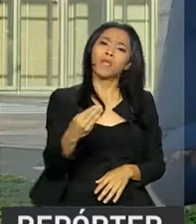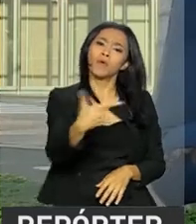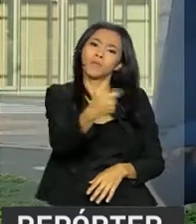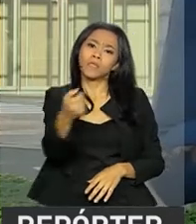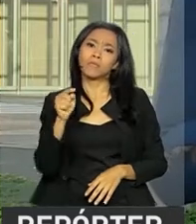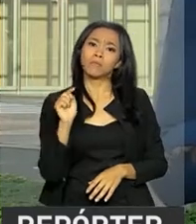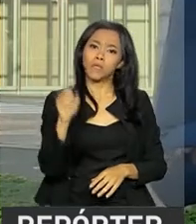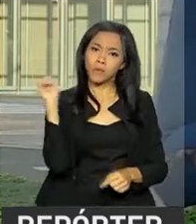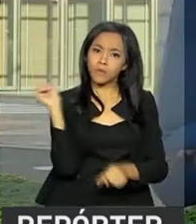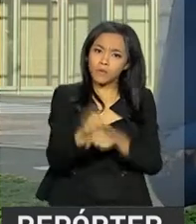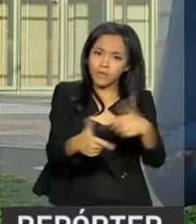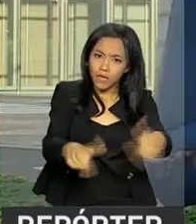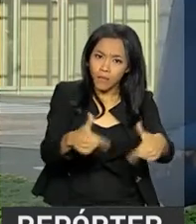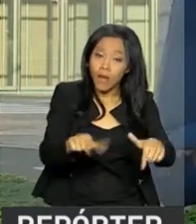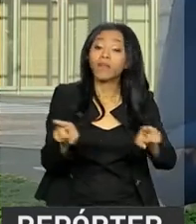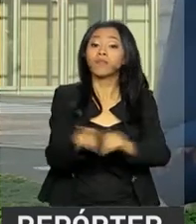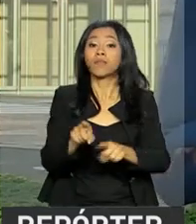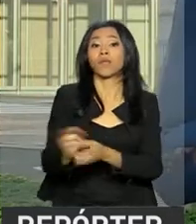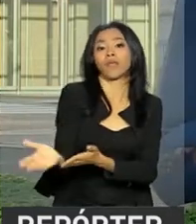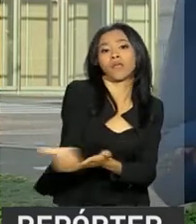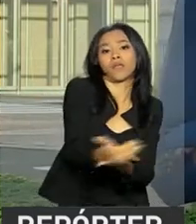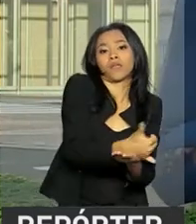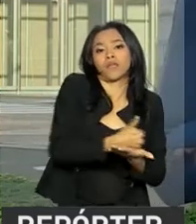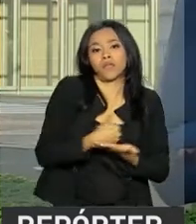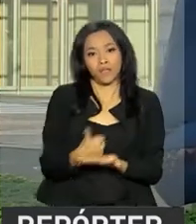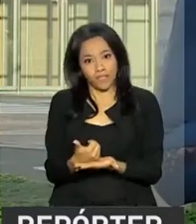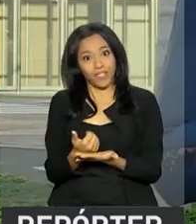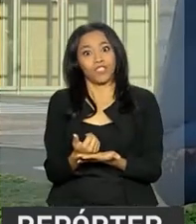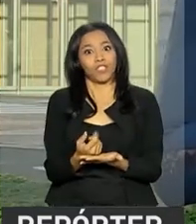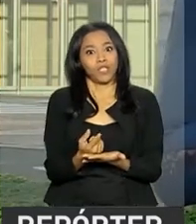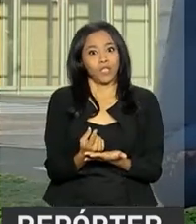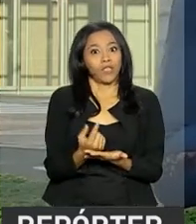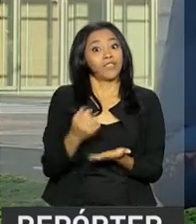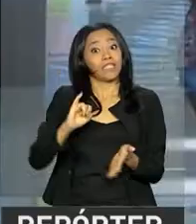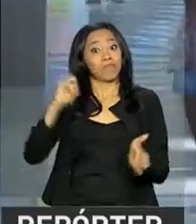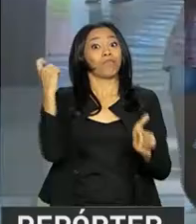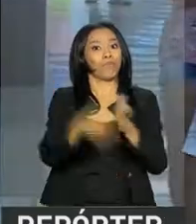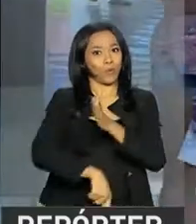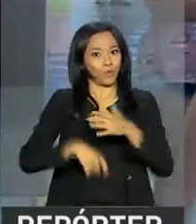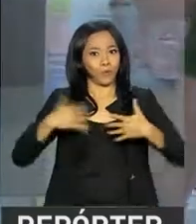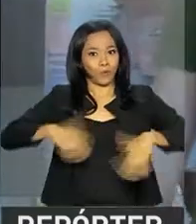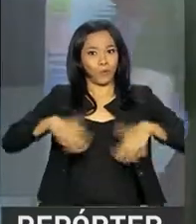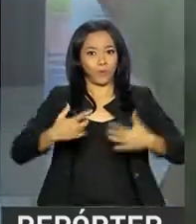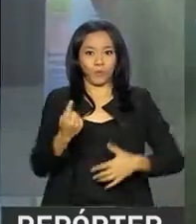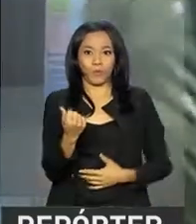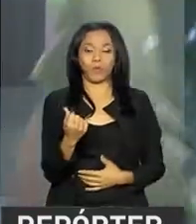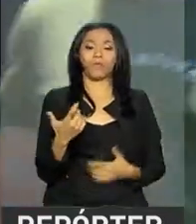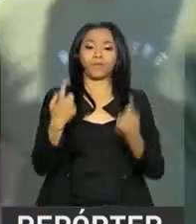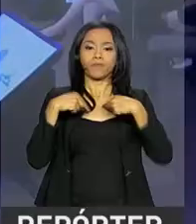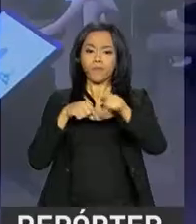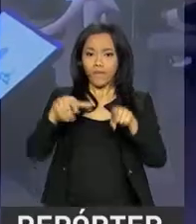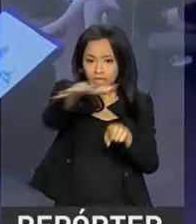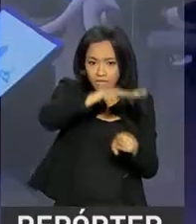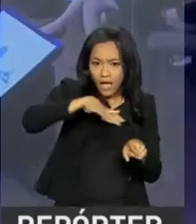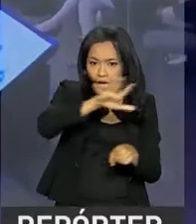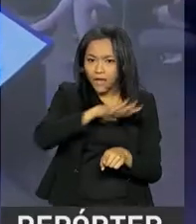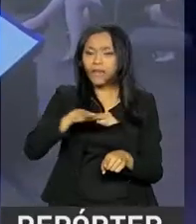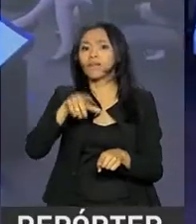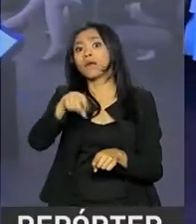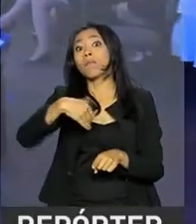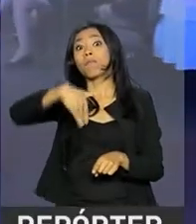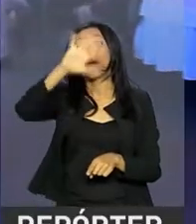formais, além do recolhimento de centenas de milhões de reais em tributos. Toda essa dimensão do segmento levou mais